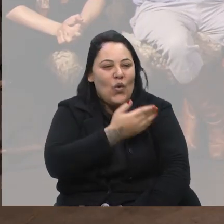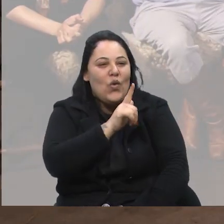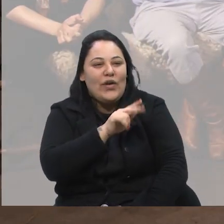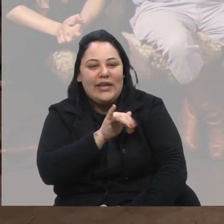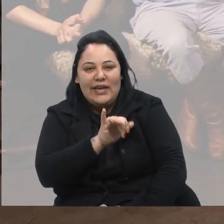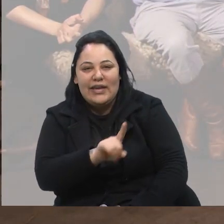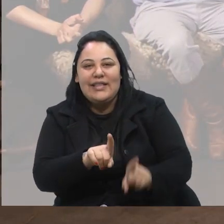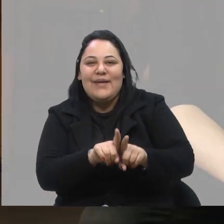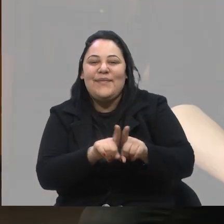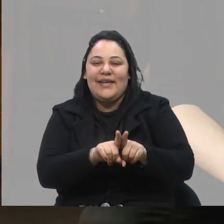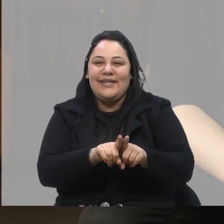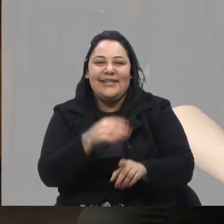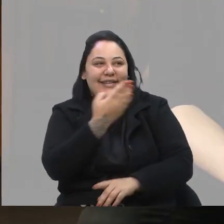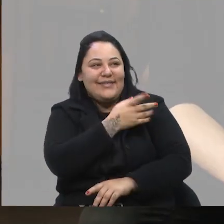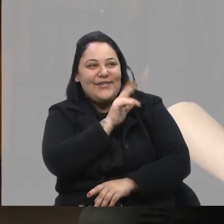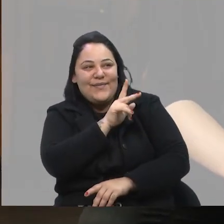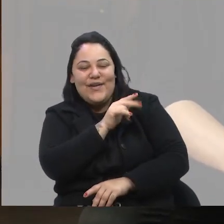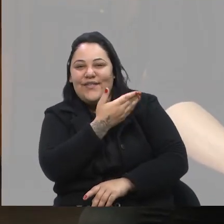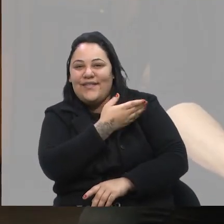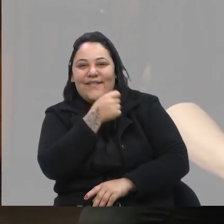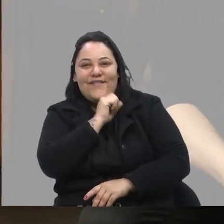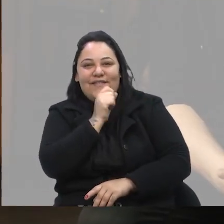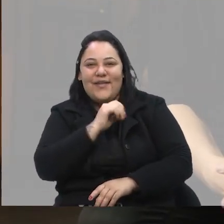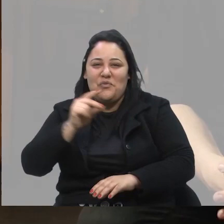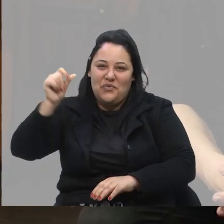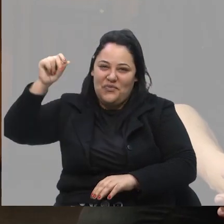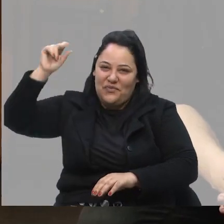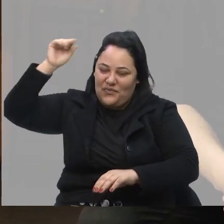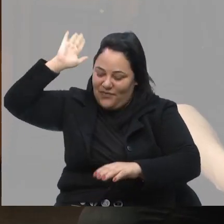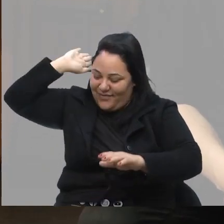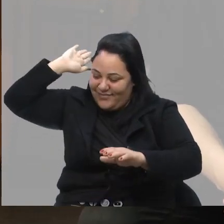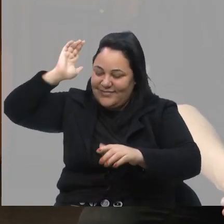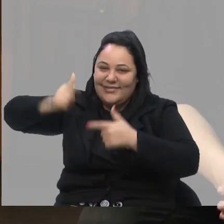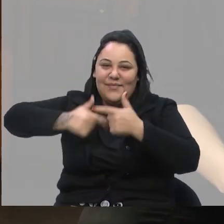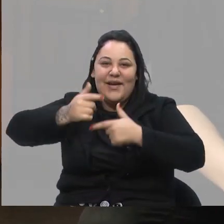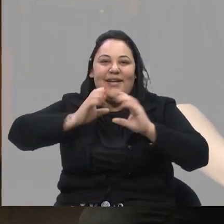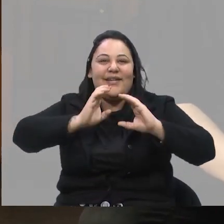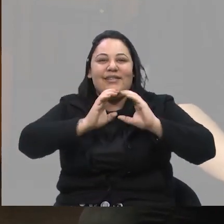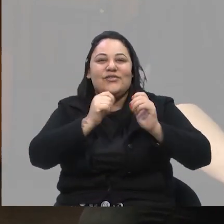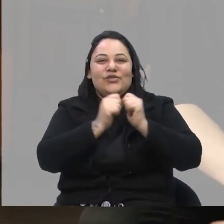E esse meu irmão velho aqui, né, tia? De algumas cantorias.